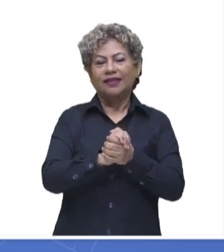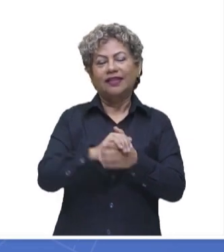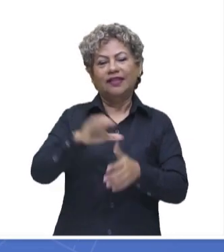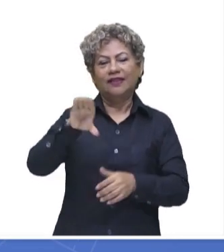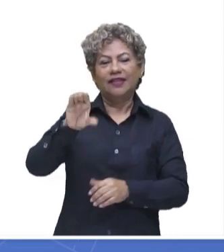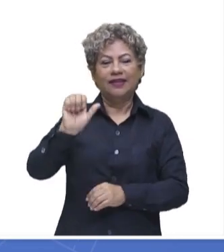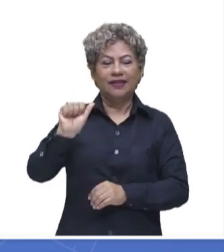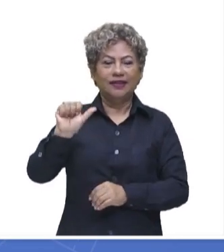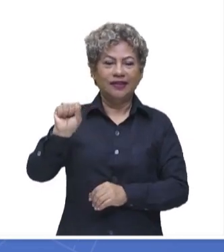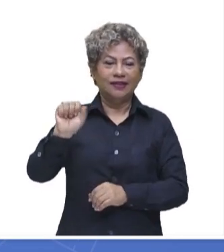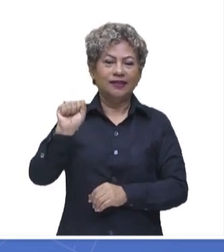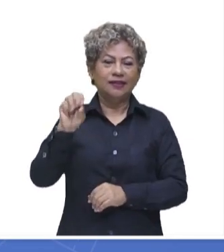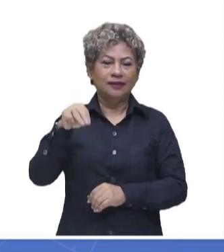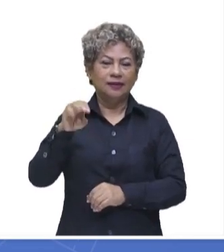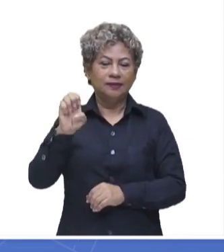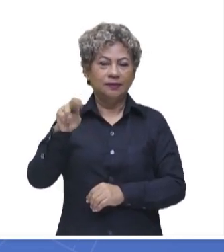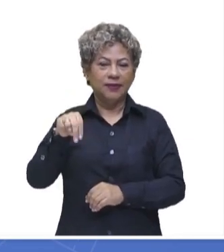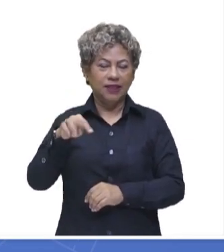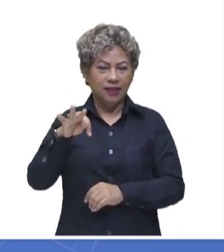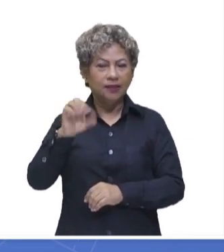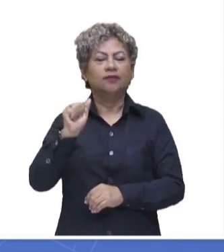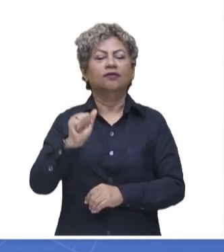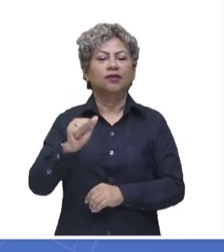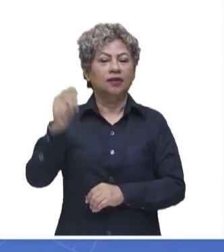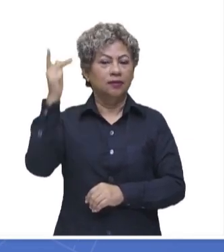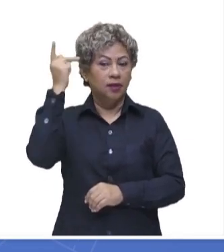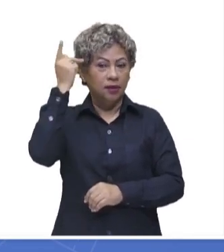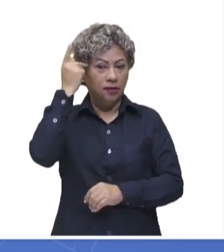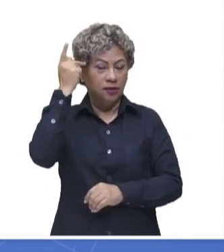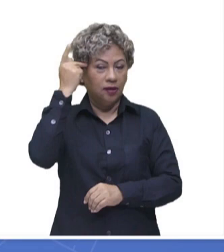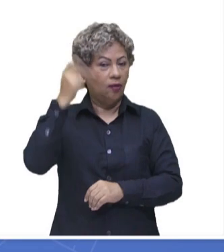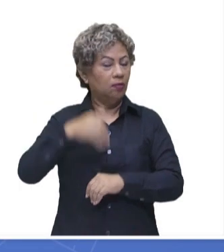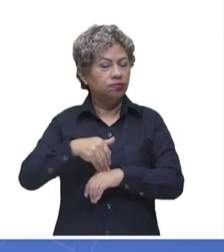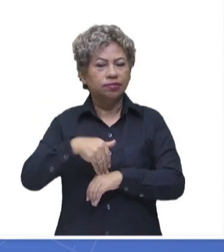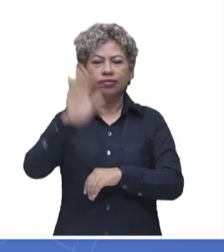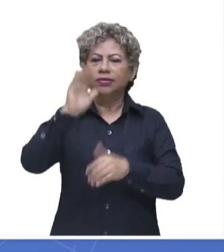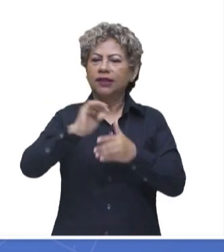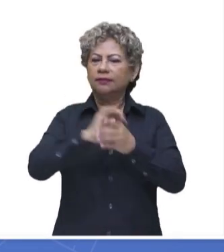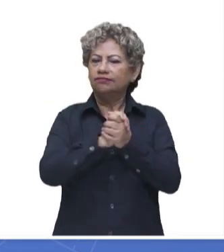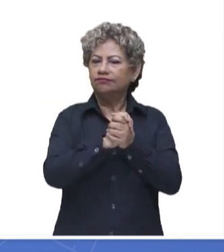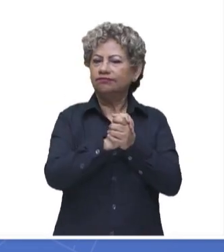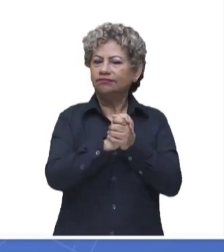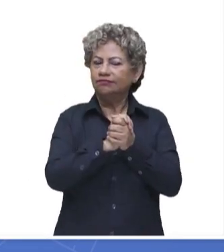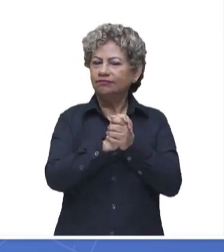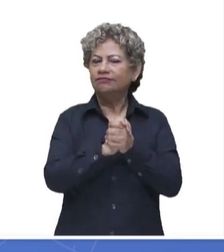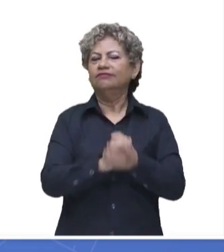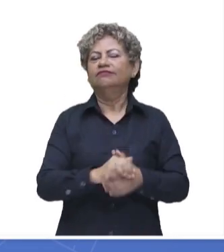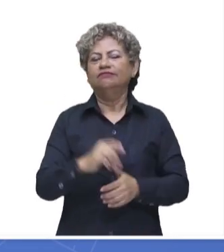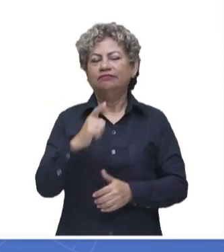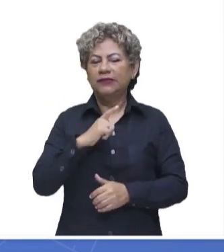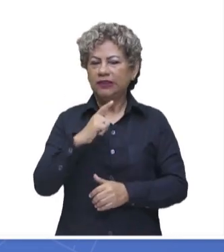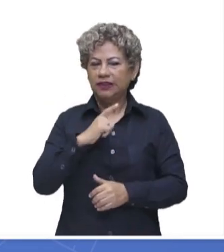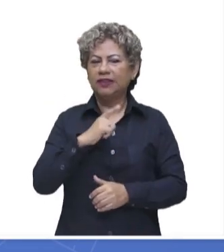teve registros maiores que São Paulo. Estou falando aqui deste pico aqui, ó, no mês